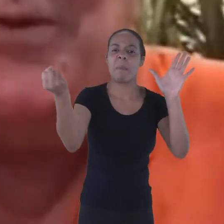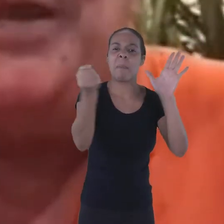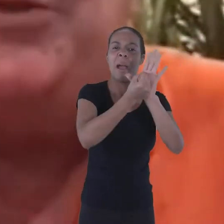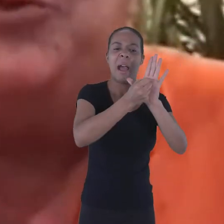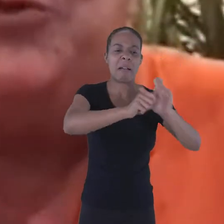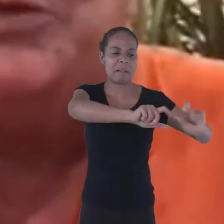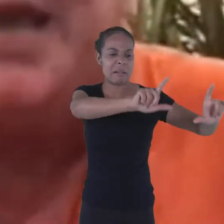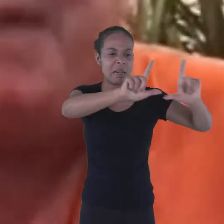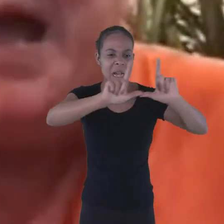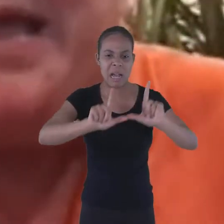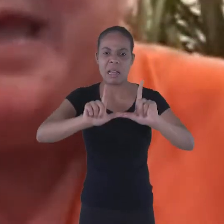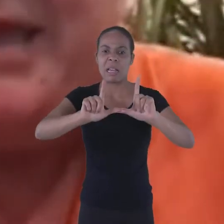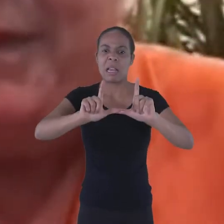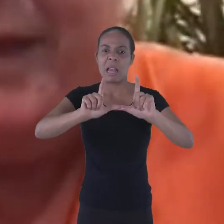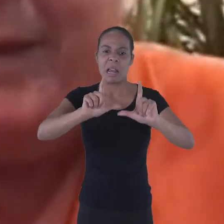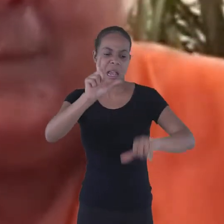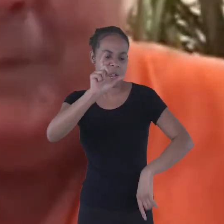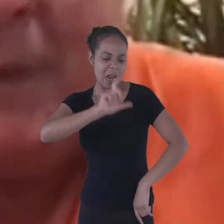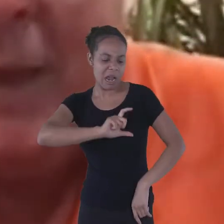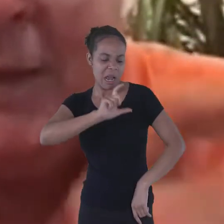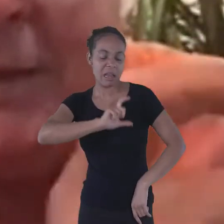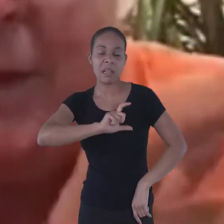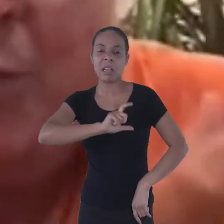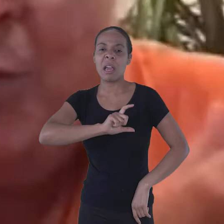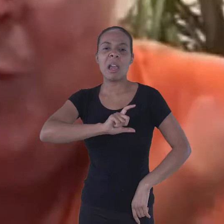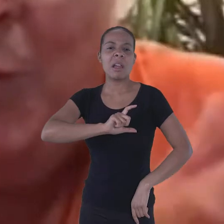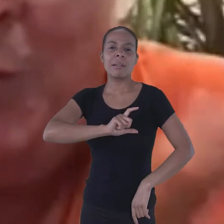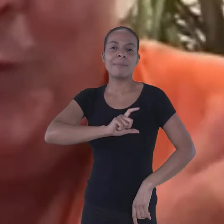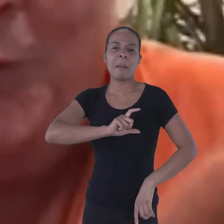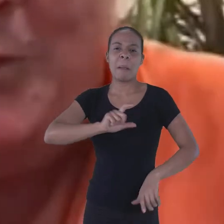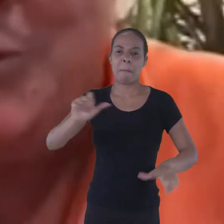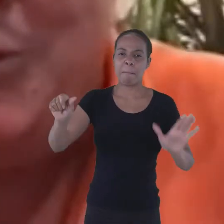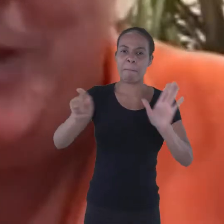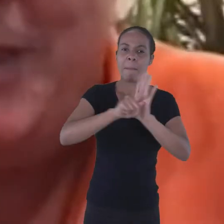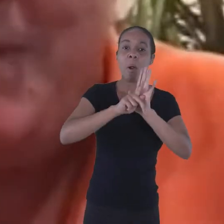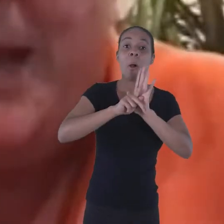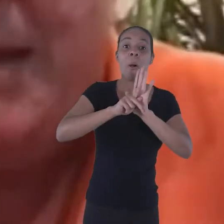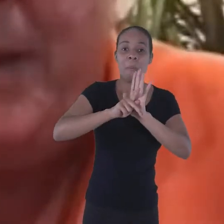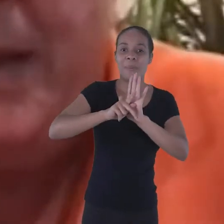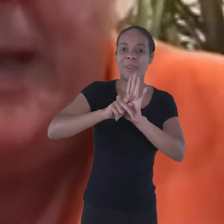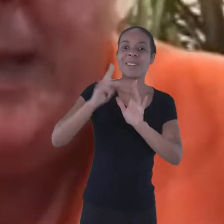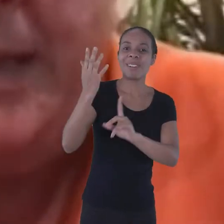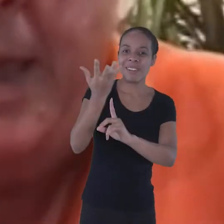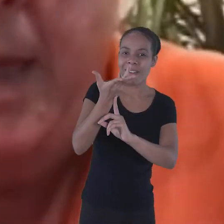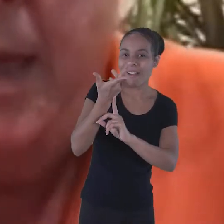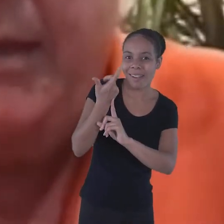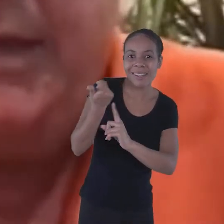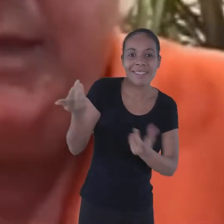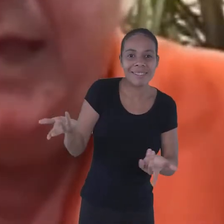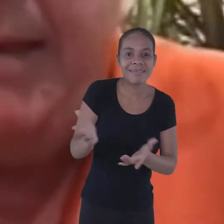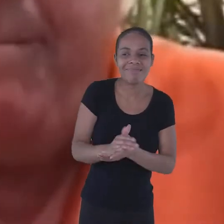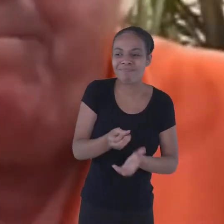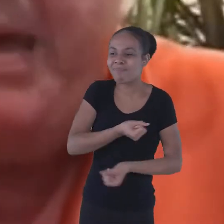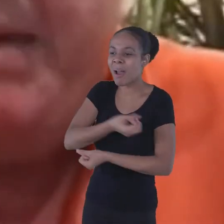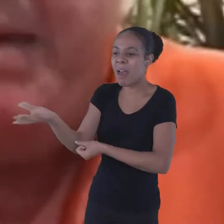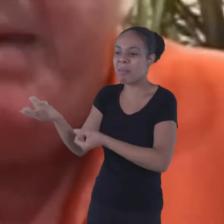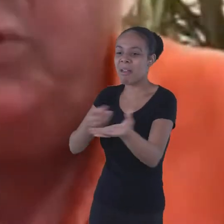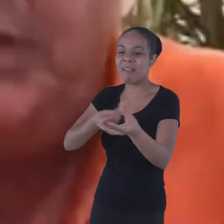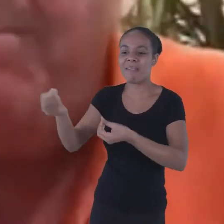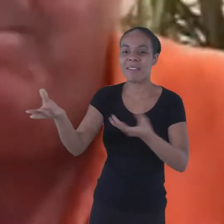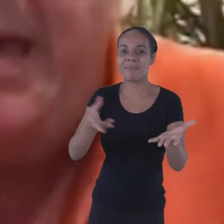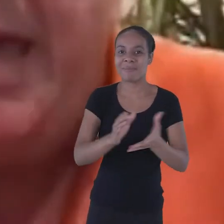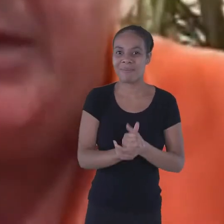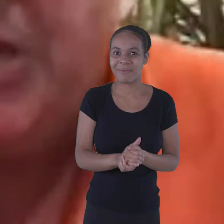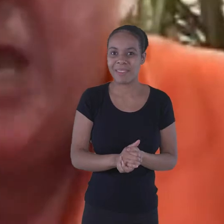o meu querido José Maia que deu o slogan da minha campanha, que era